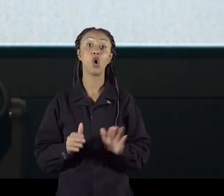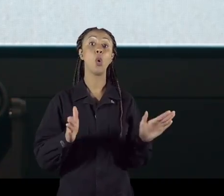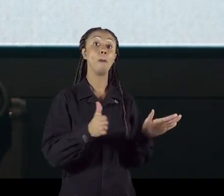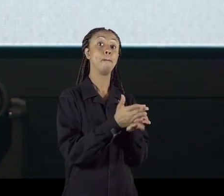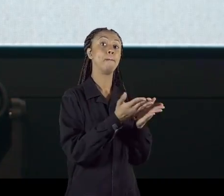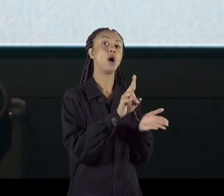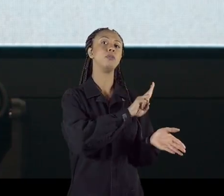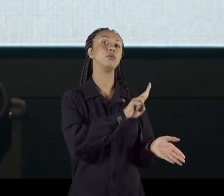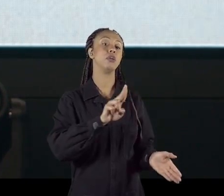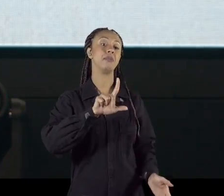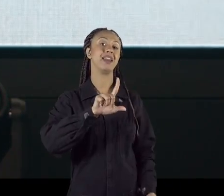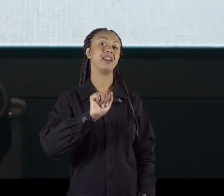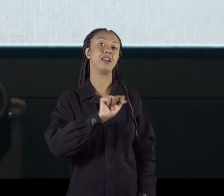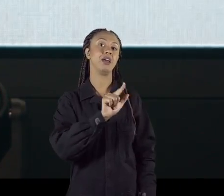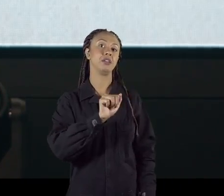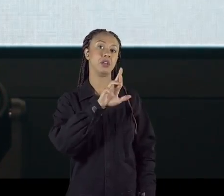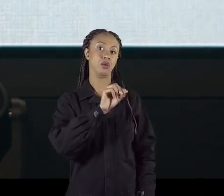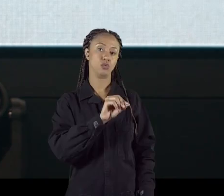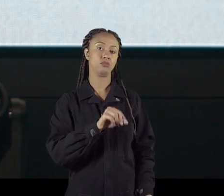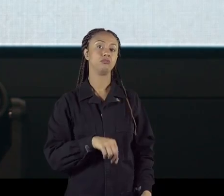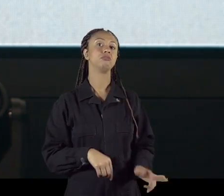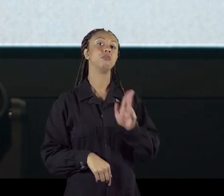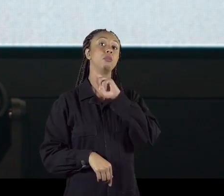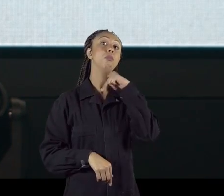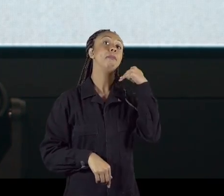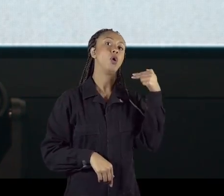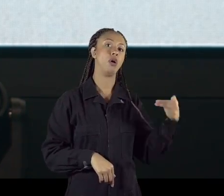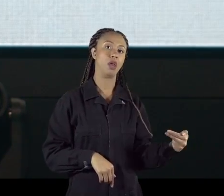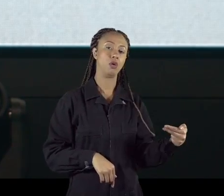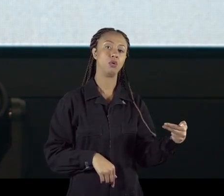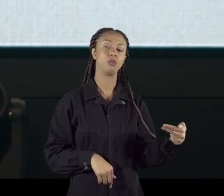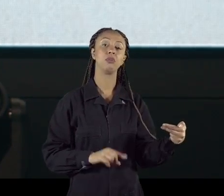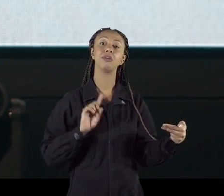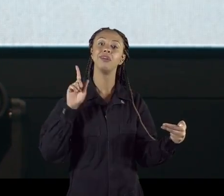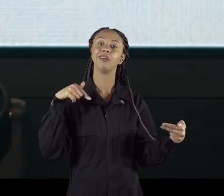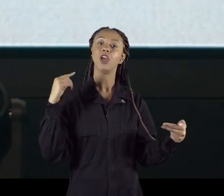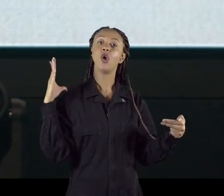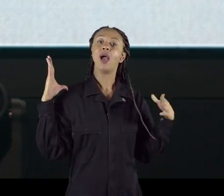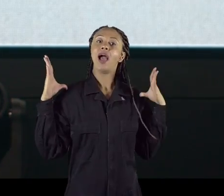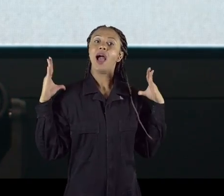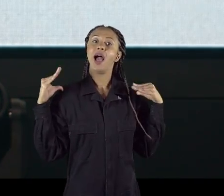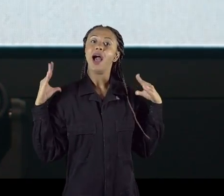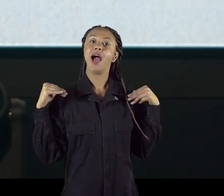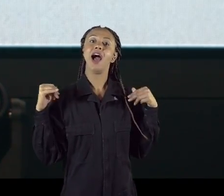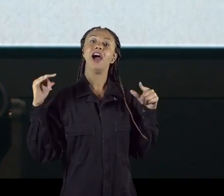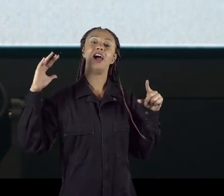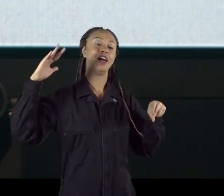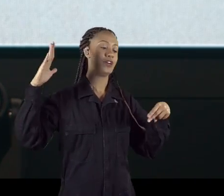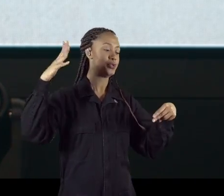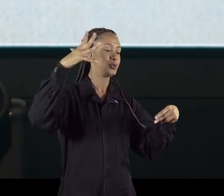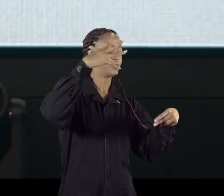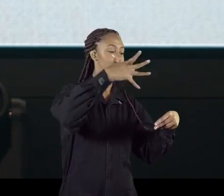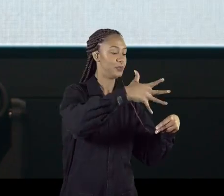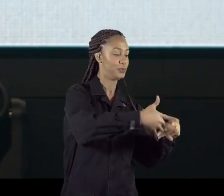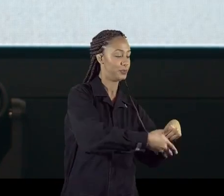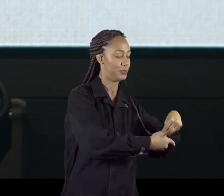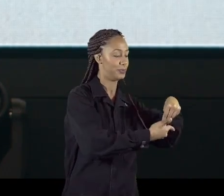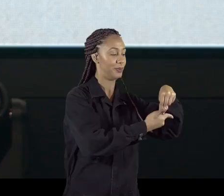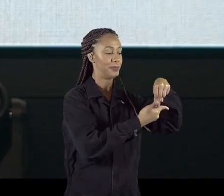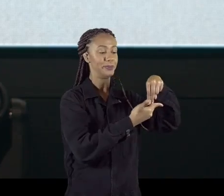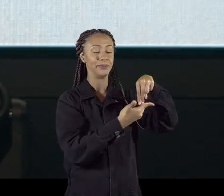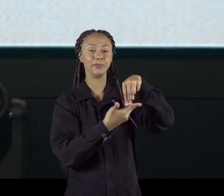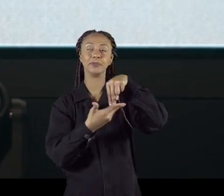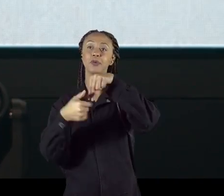Lázaro e ele foi conduzido escoltado pelos anjos a seio de Abraão